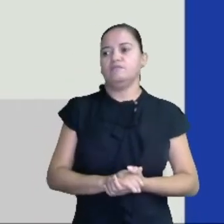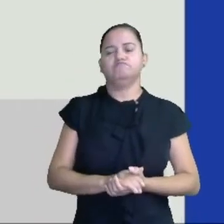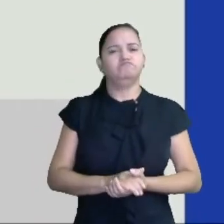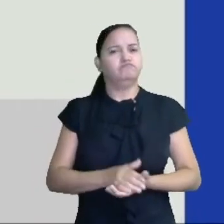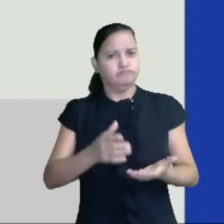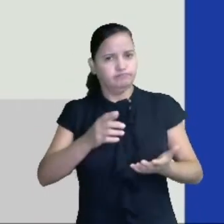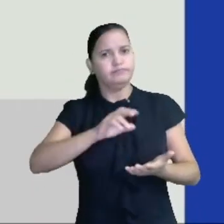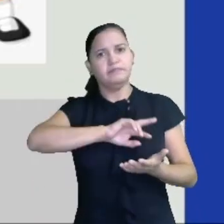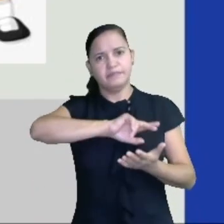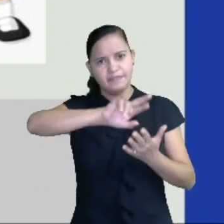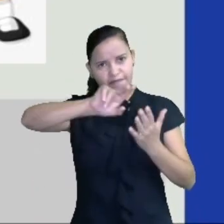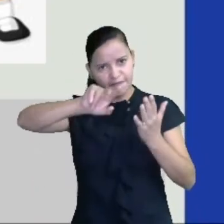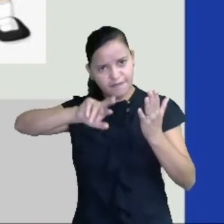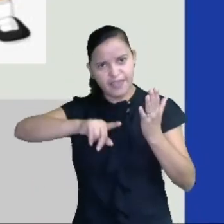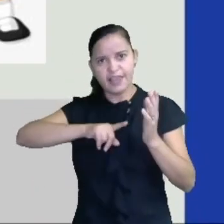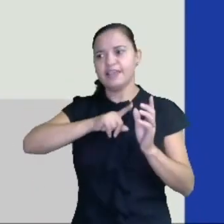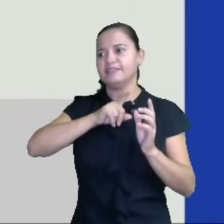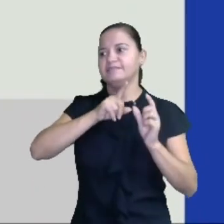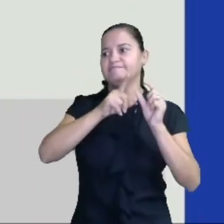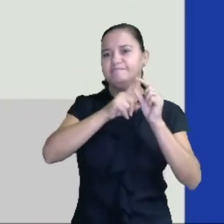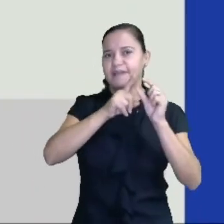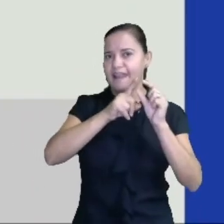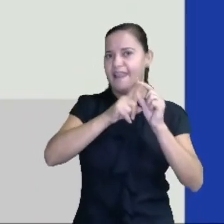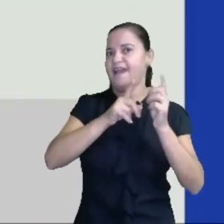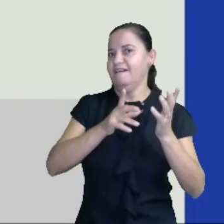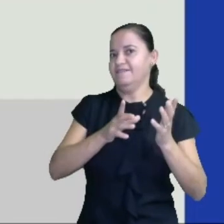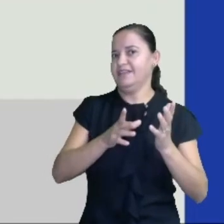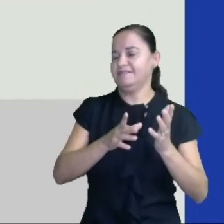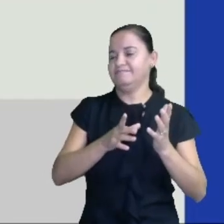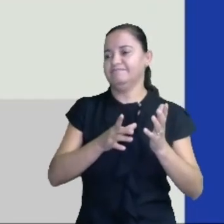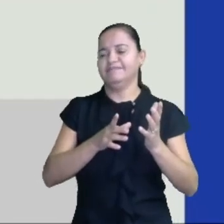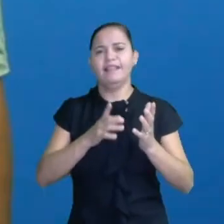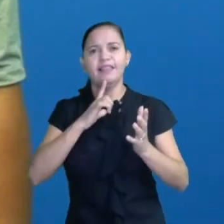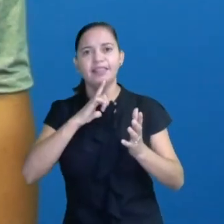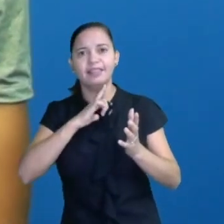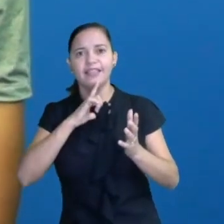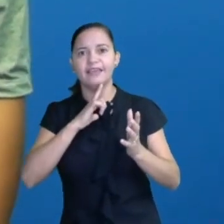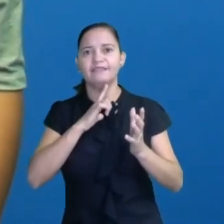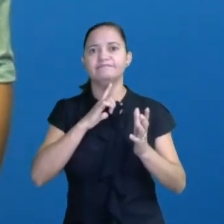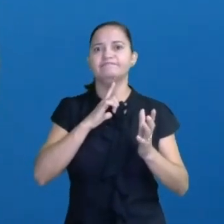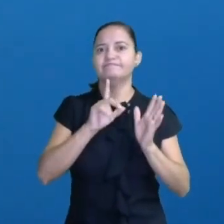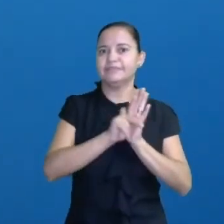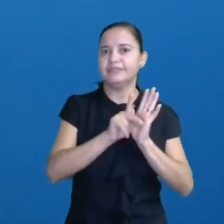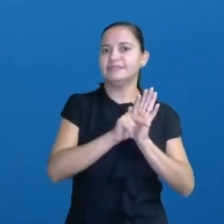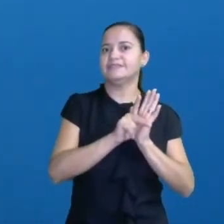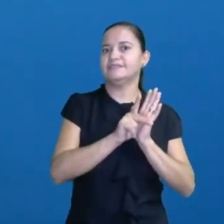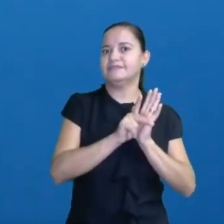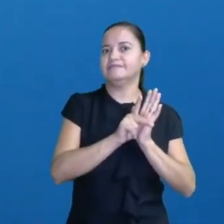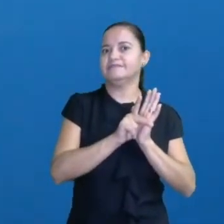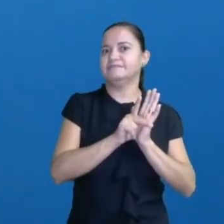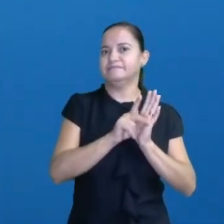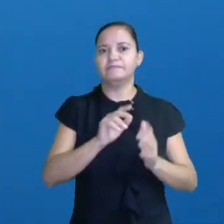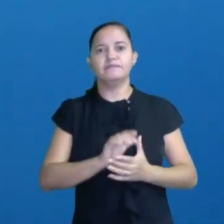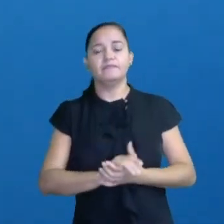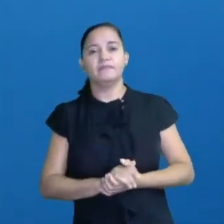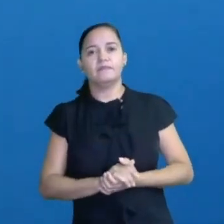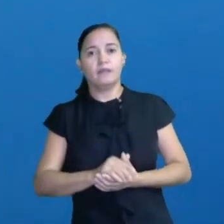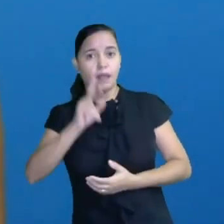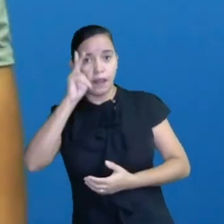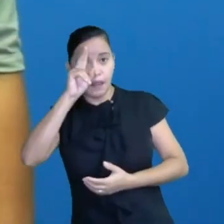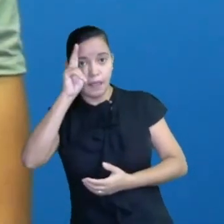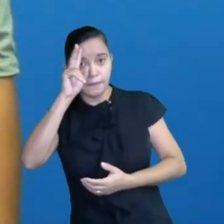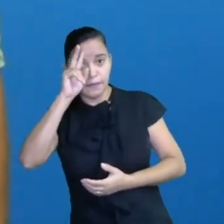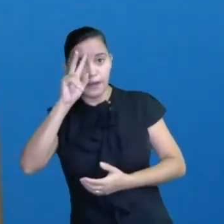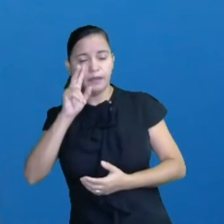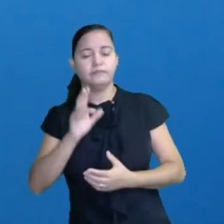justamente e rapidamente, gente. Então, só para lembrar aqui, a gente fazer